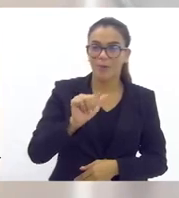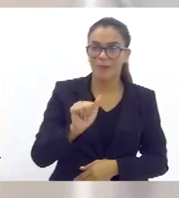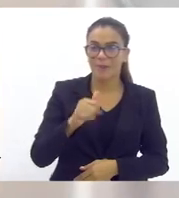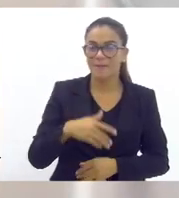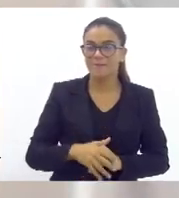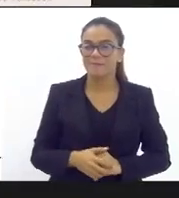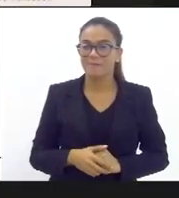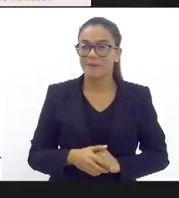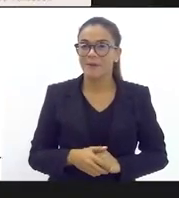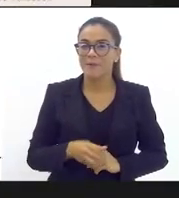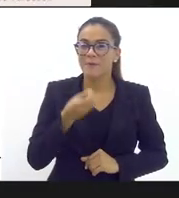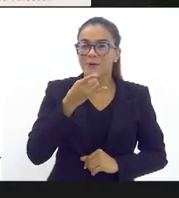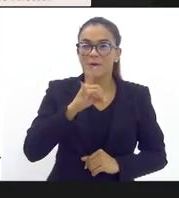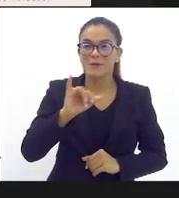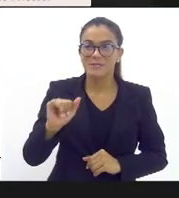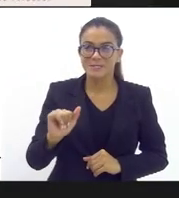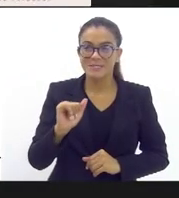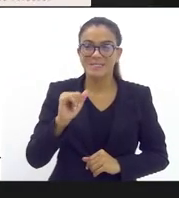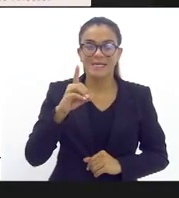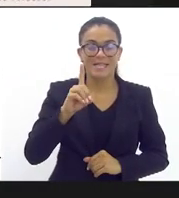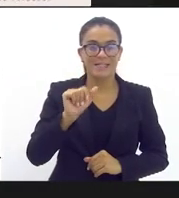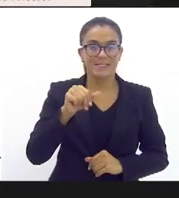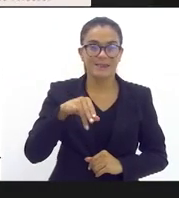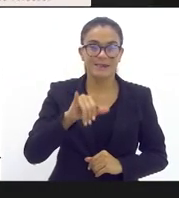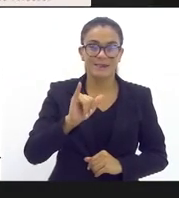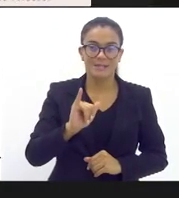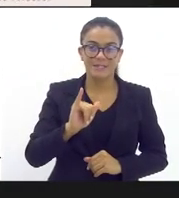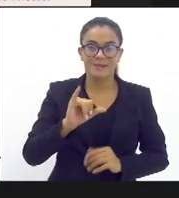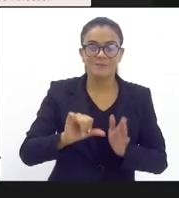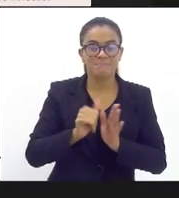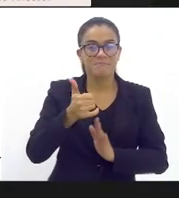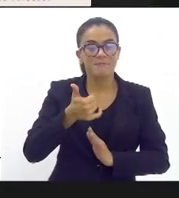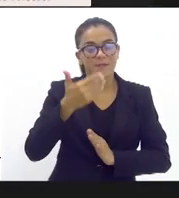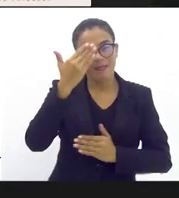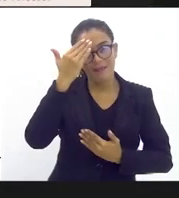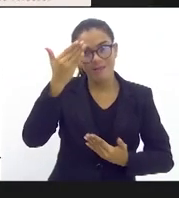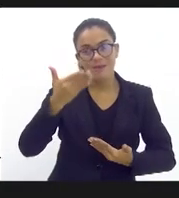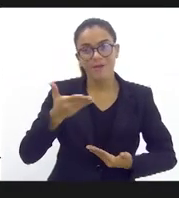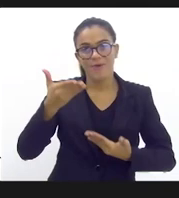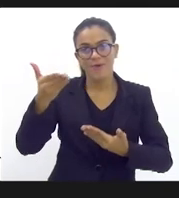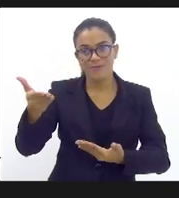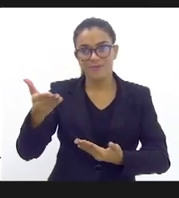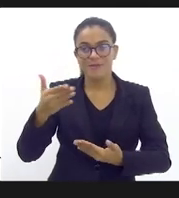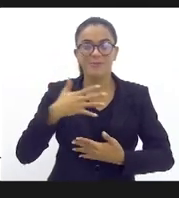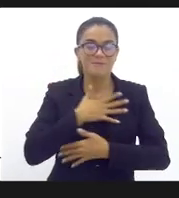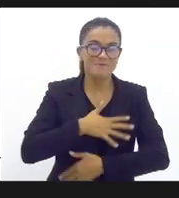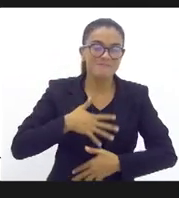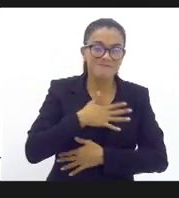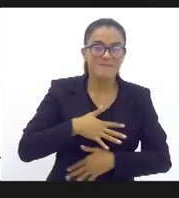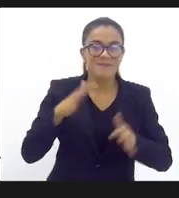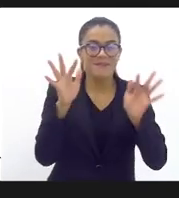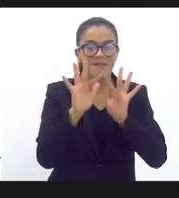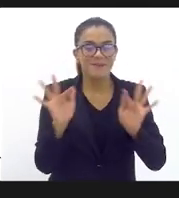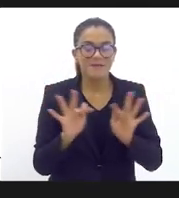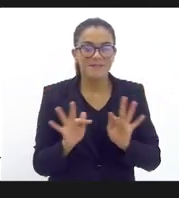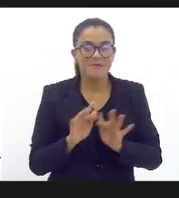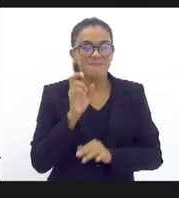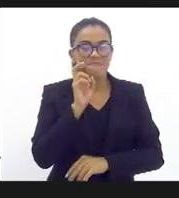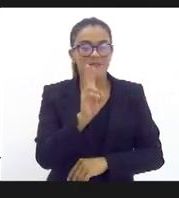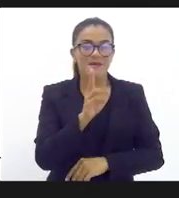Bom dia, Dani. Primeiro, agradecer imensamente o convite. Falar como me deixa feliz te ver sentada nessa